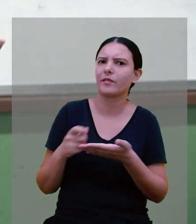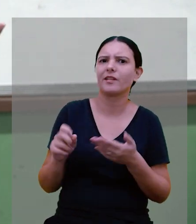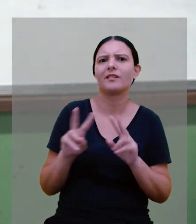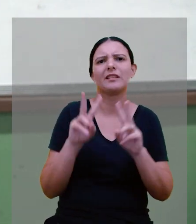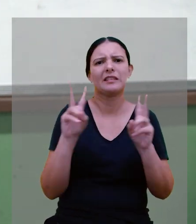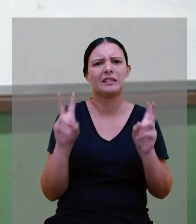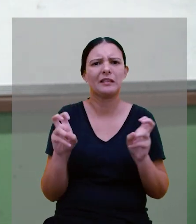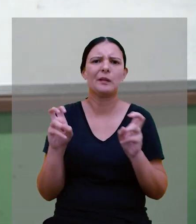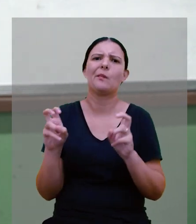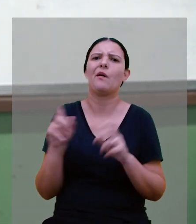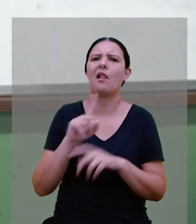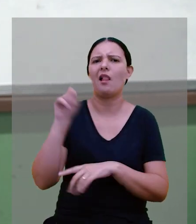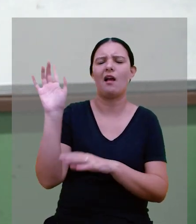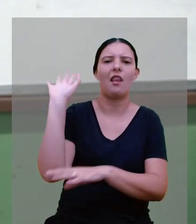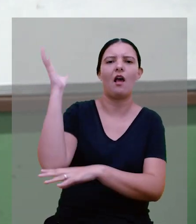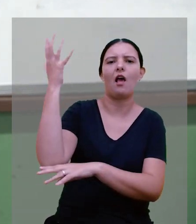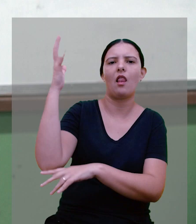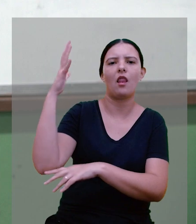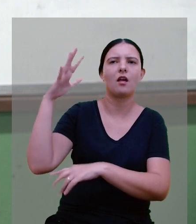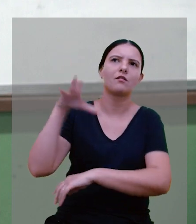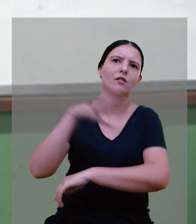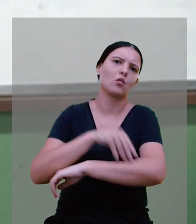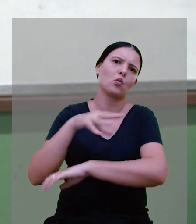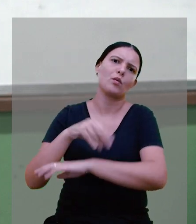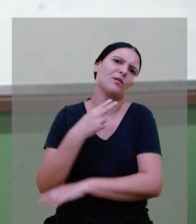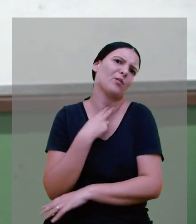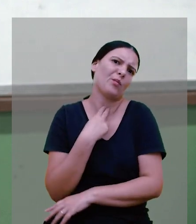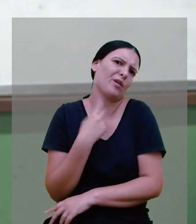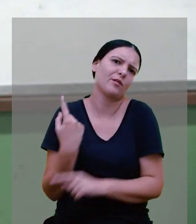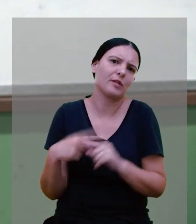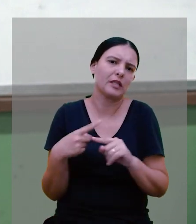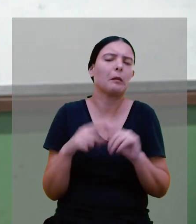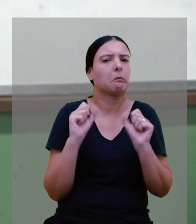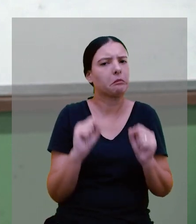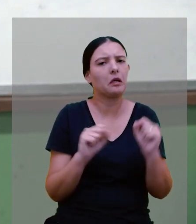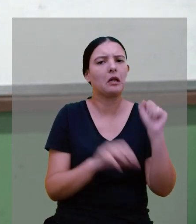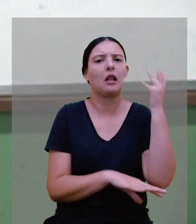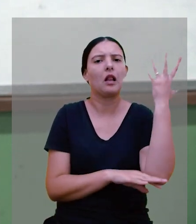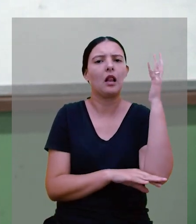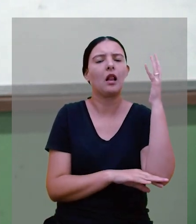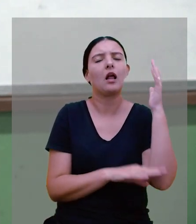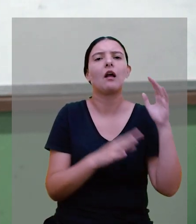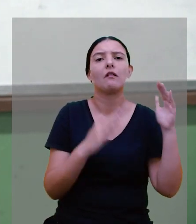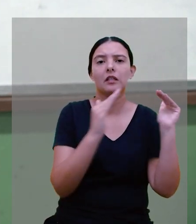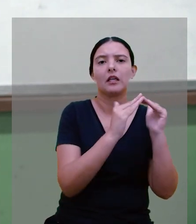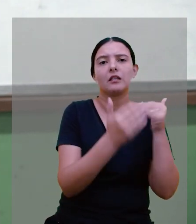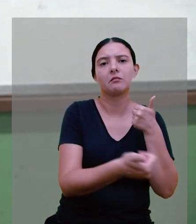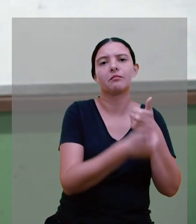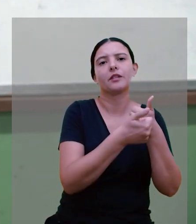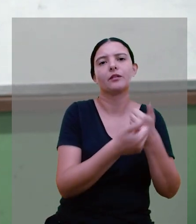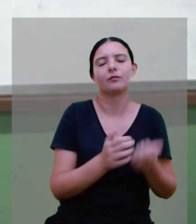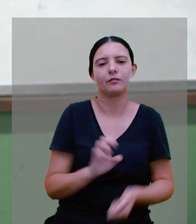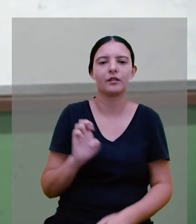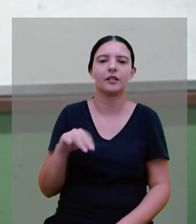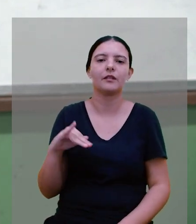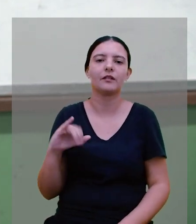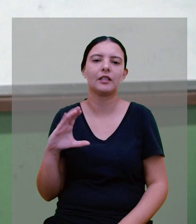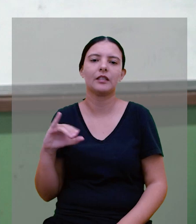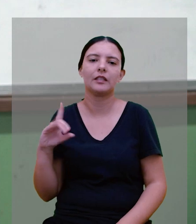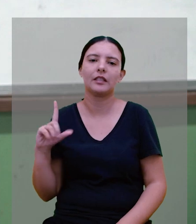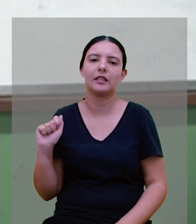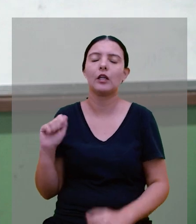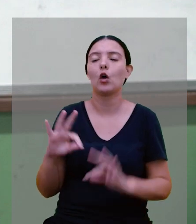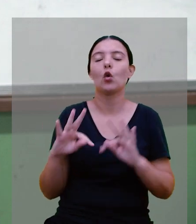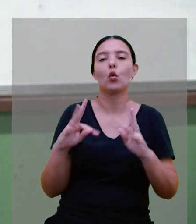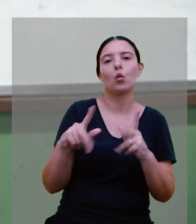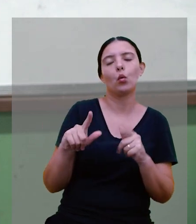Alpes suíços, eu nunca fui lá. Eu posso escrever sobre a Sibipuruna, que é a árvore que está na porta da minha casa. Né? O Emicida, se escrevesse tudo